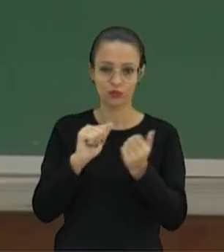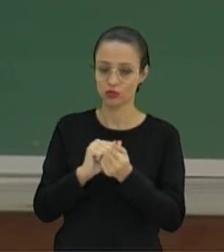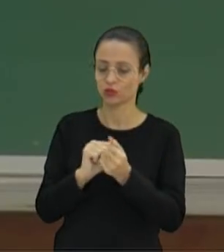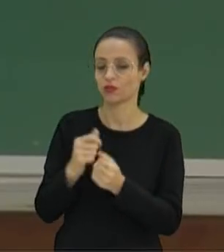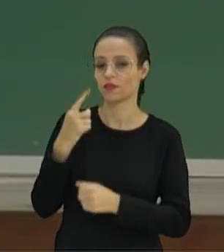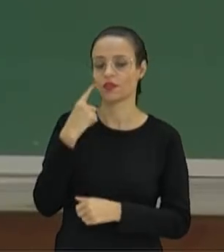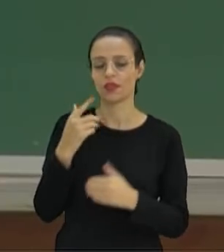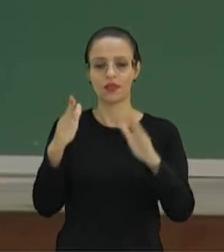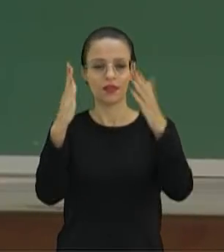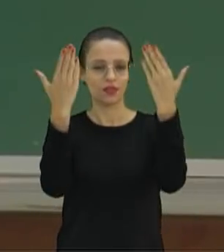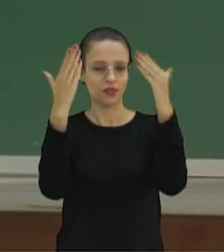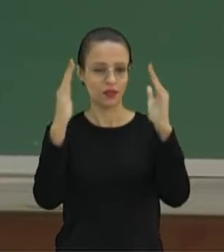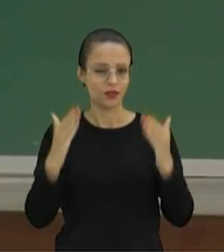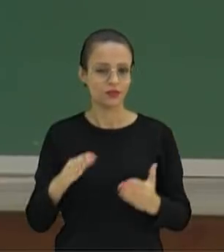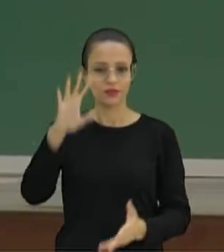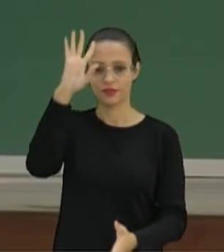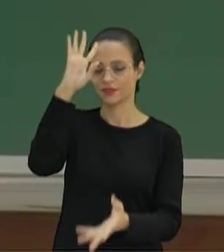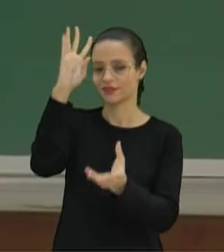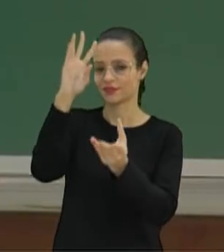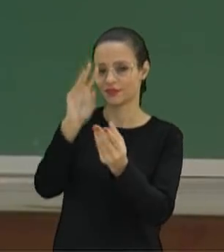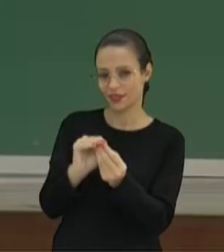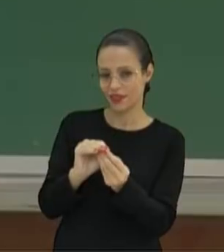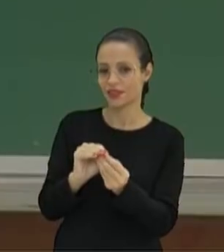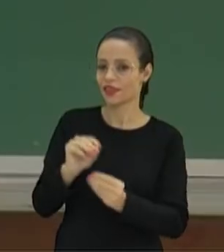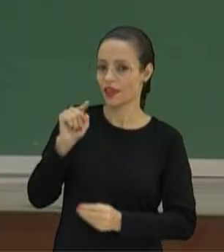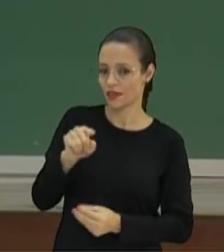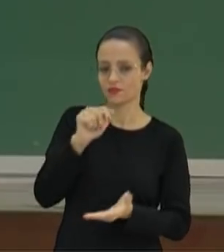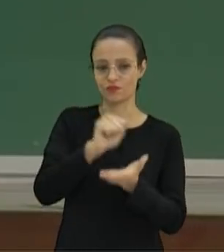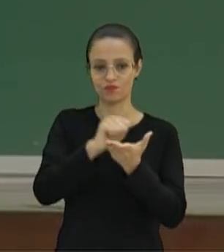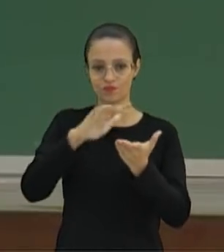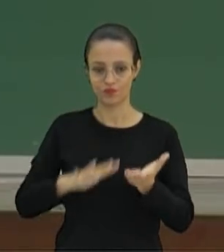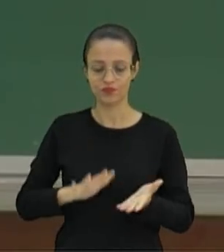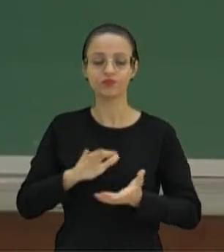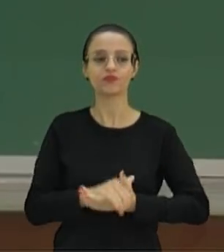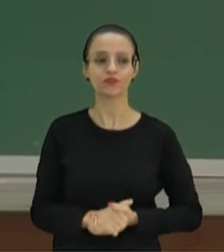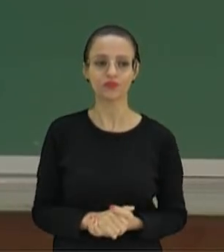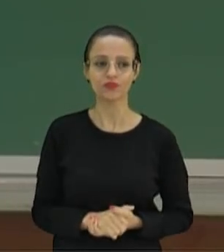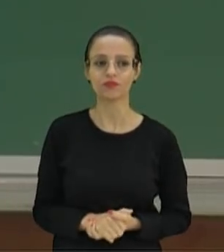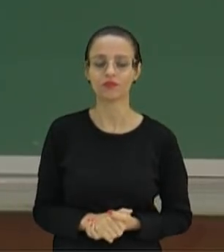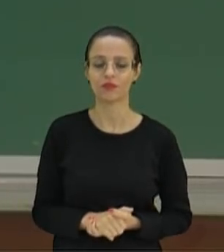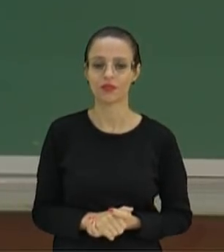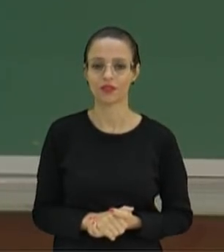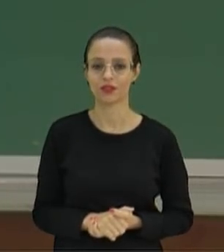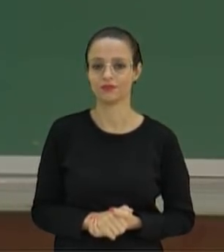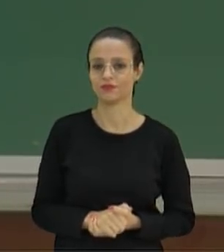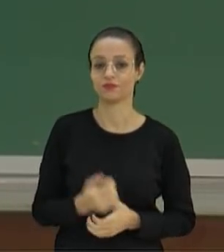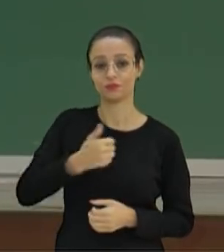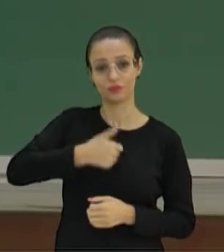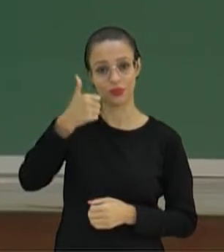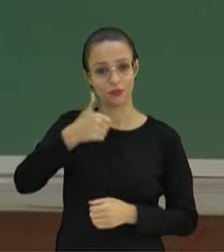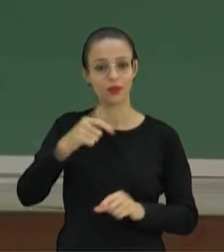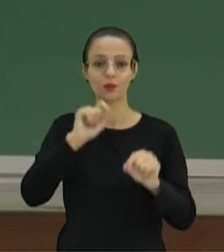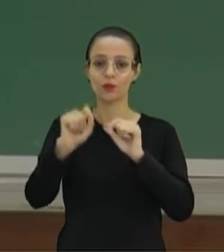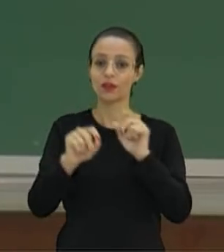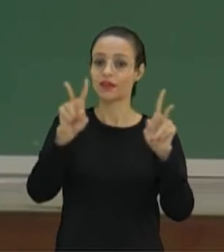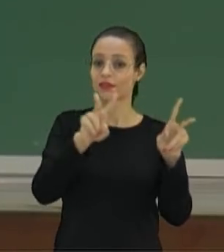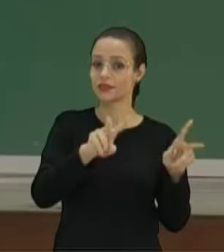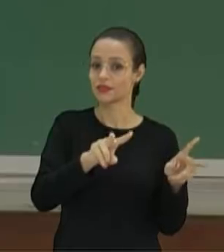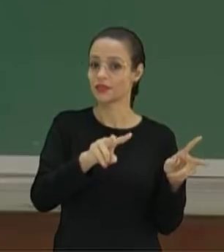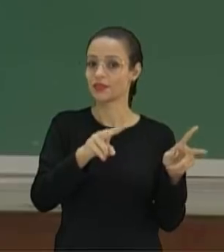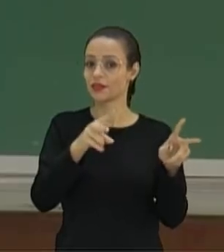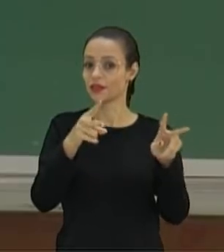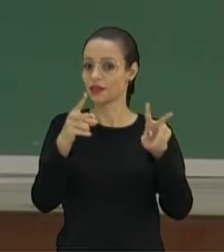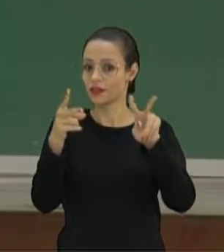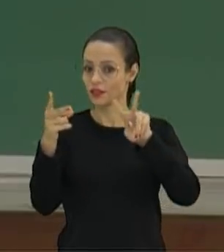então, analisar e interpretar esse problema. Então, olha lá, ó. Primeiro, nós devemos